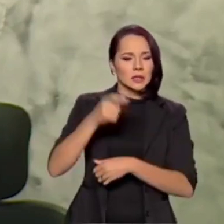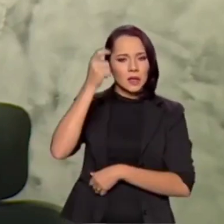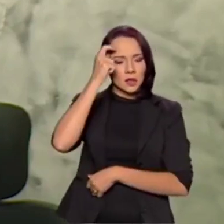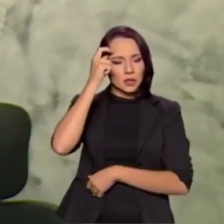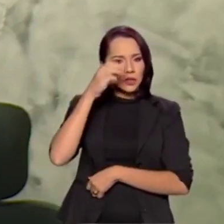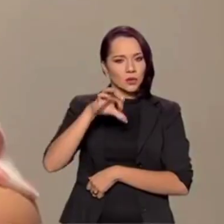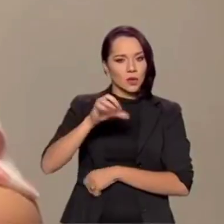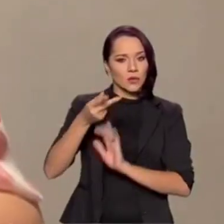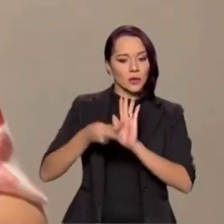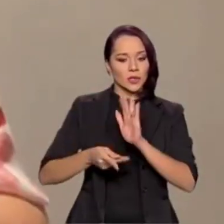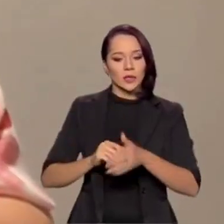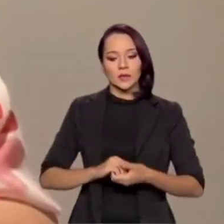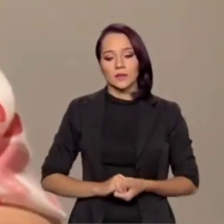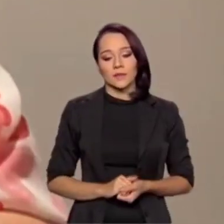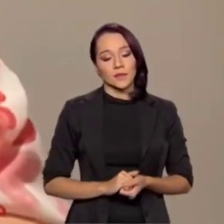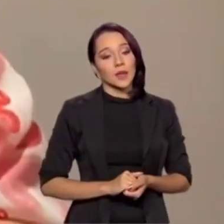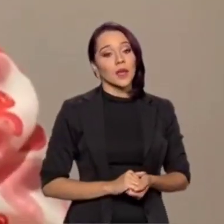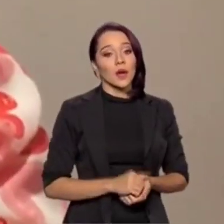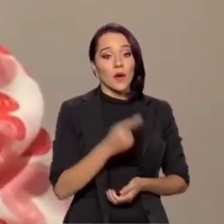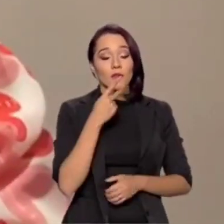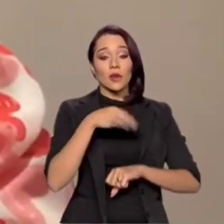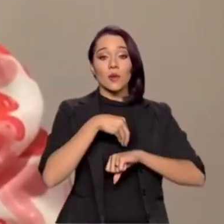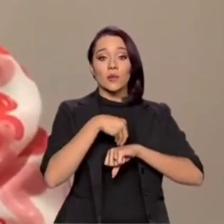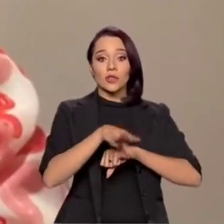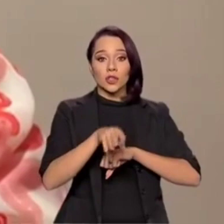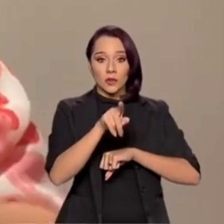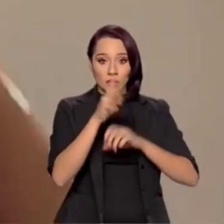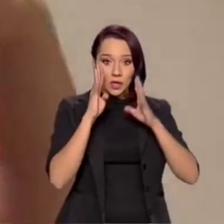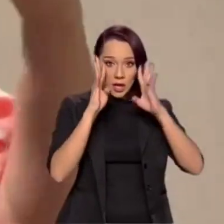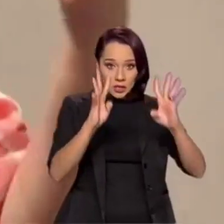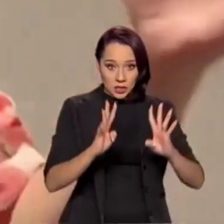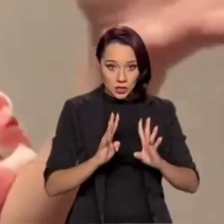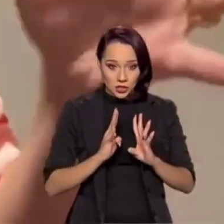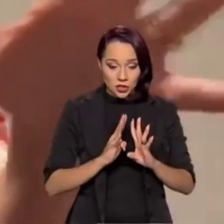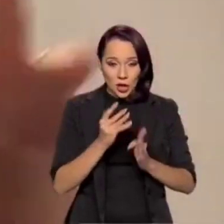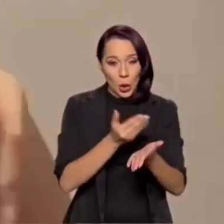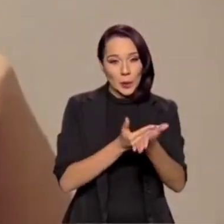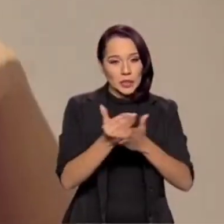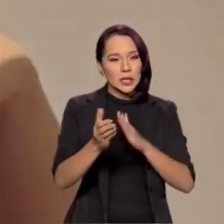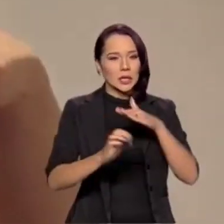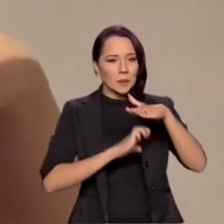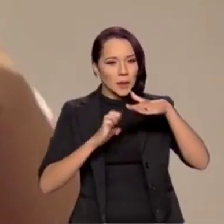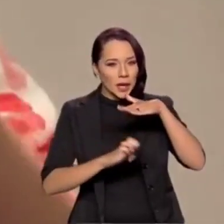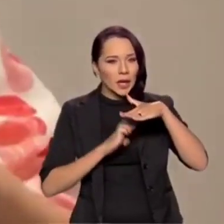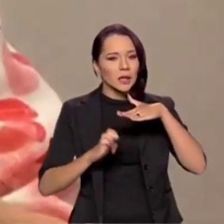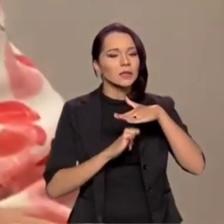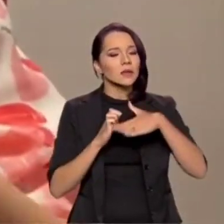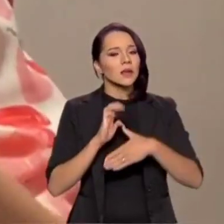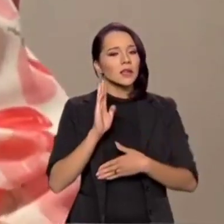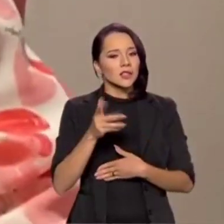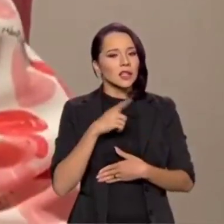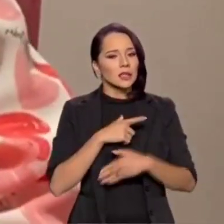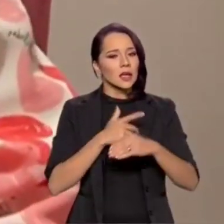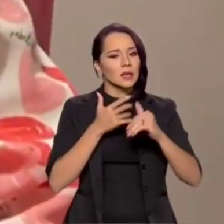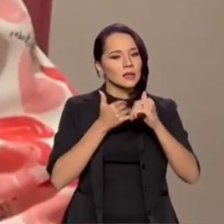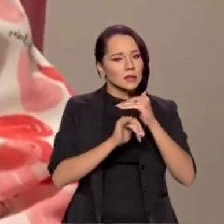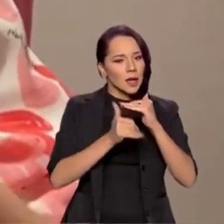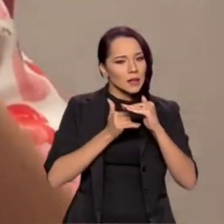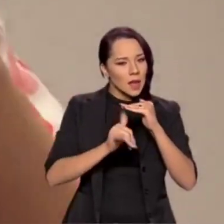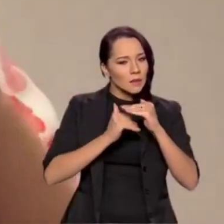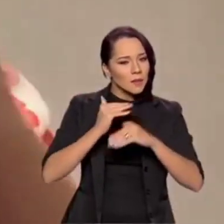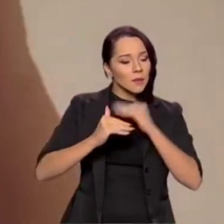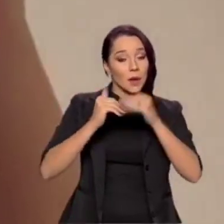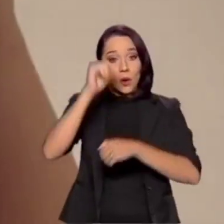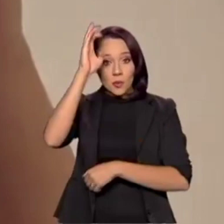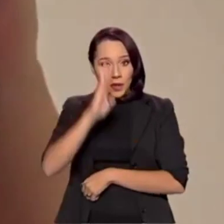9 projetos. E eu quero deixar aqui como dica também para quem estiver me assistindo, que estiver começando uma empresa, ou tiver já uma startup em andamento,